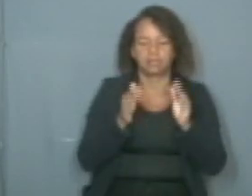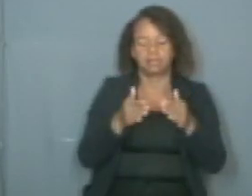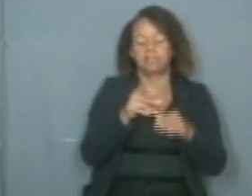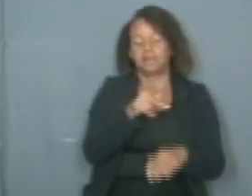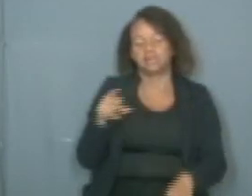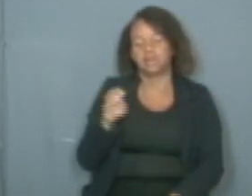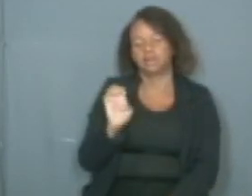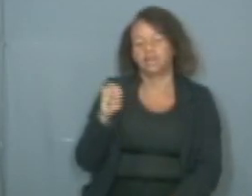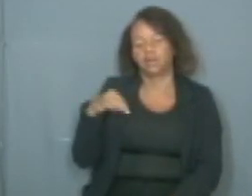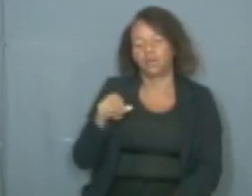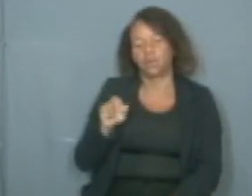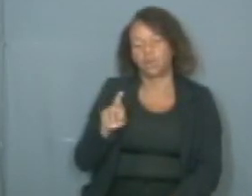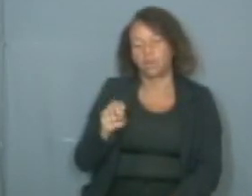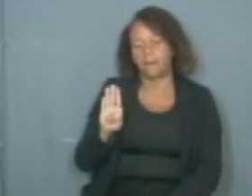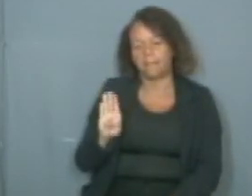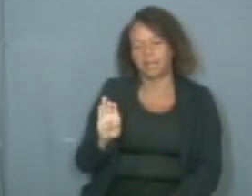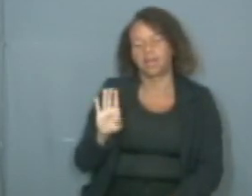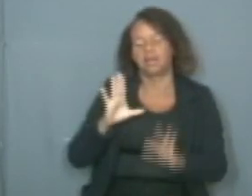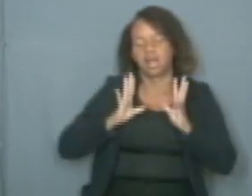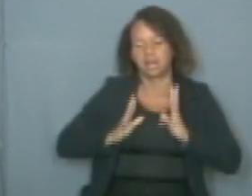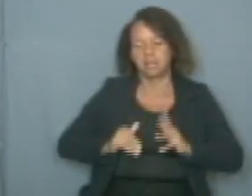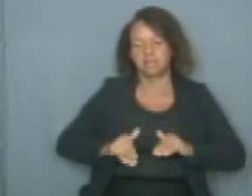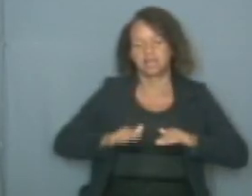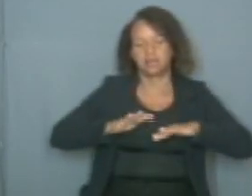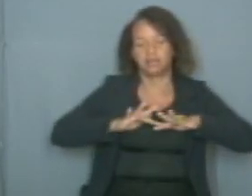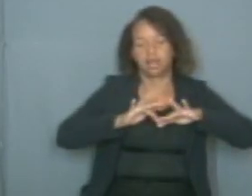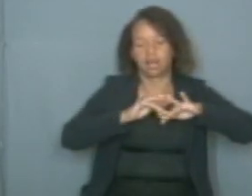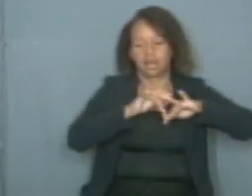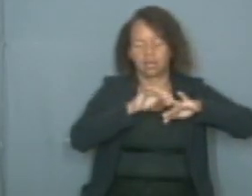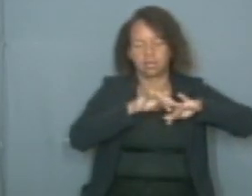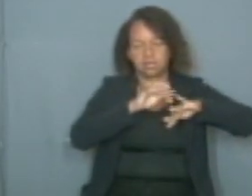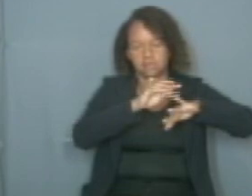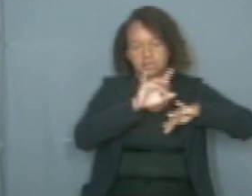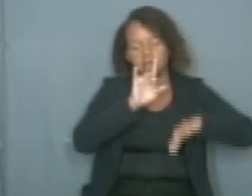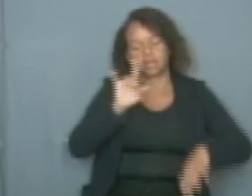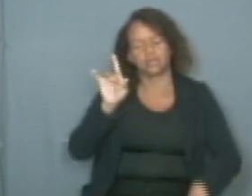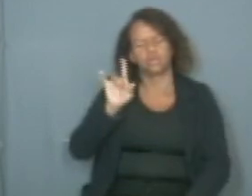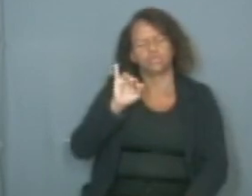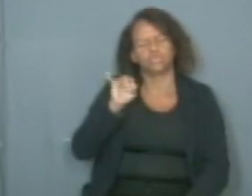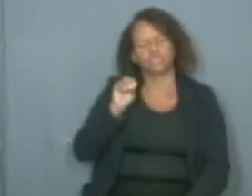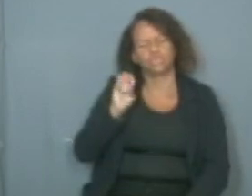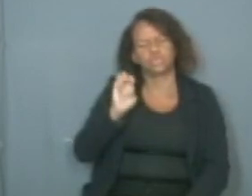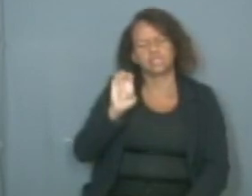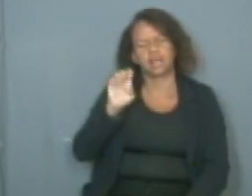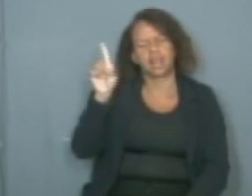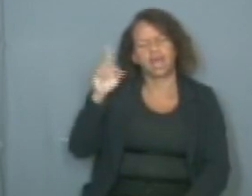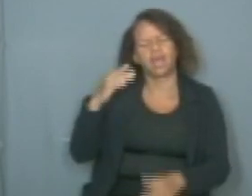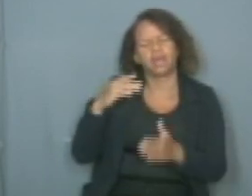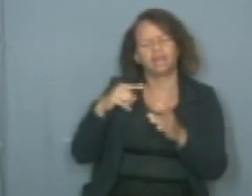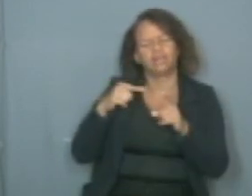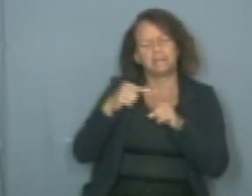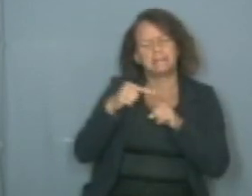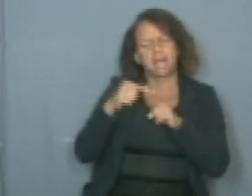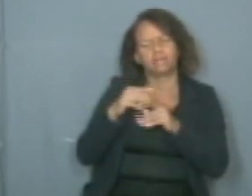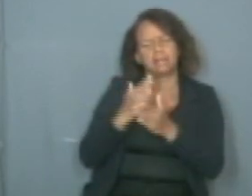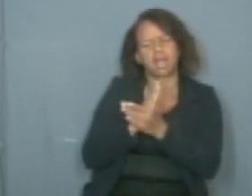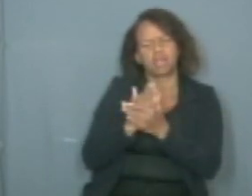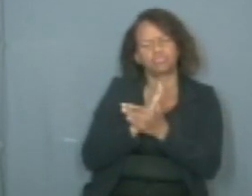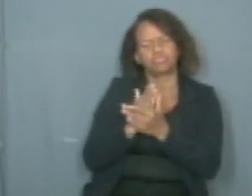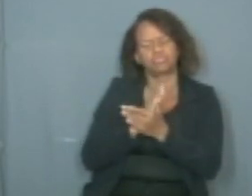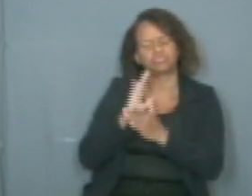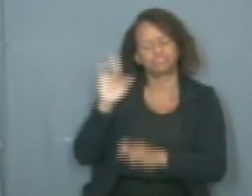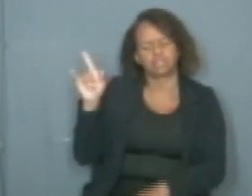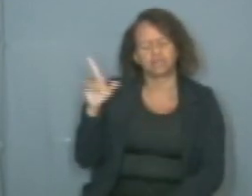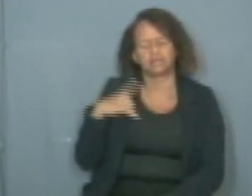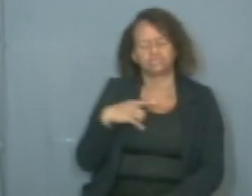Enlurbe para fazer a limpeza das calçadas do canteiro central da Avenida José Américo de Almeida, na Macaxeira. Tive lá